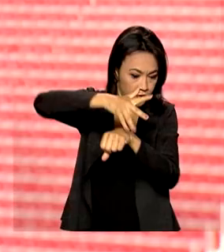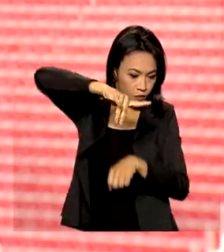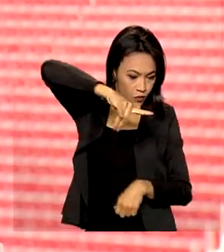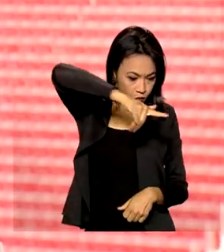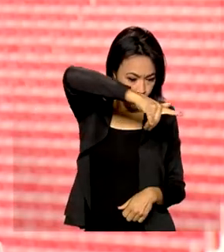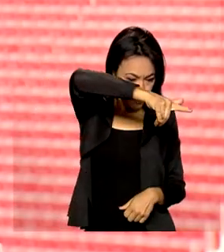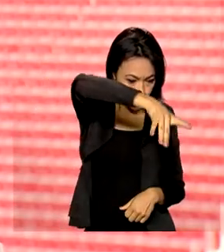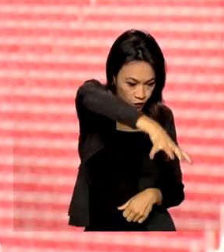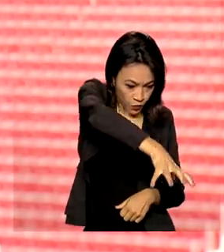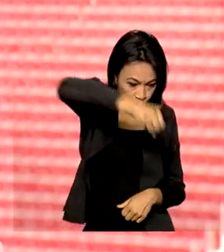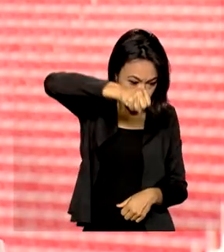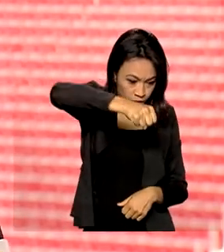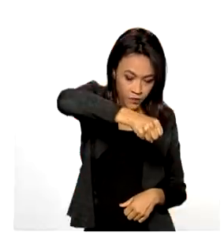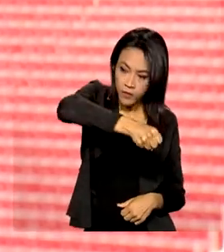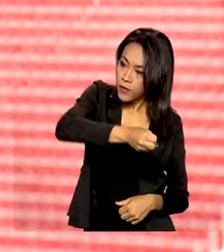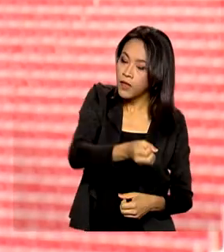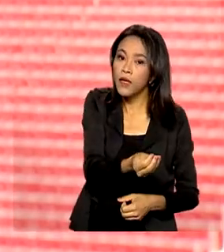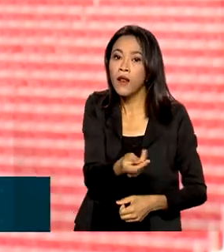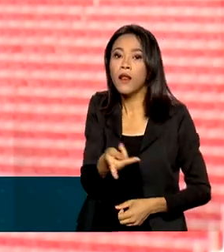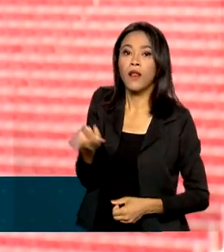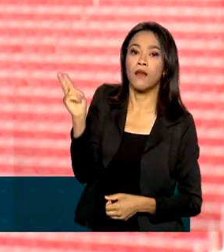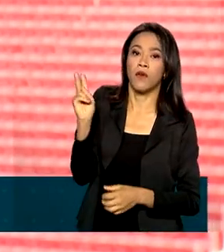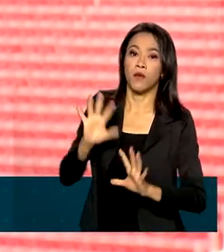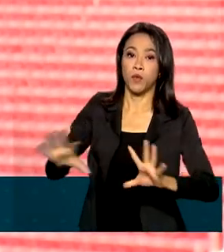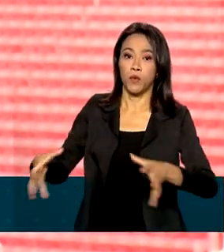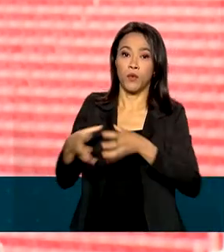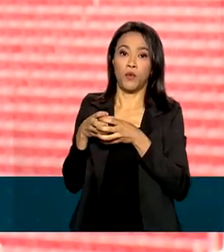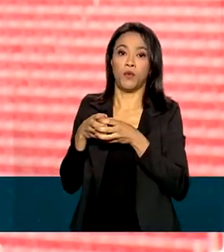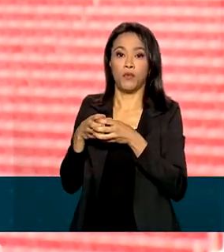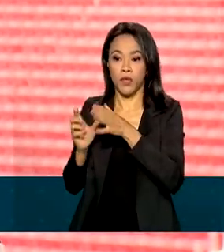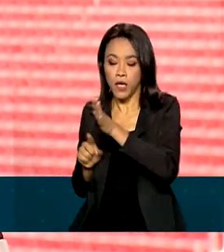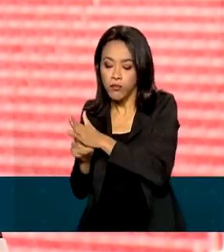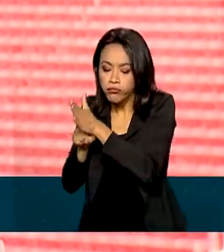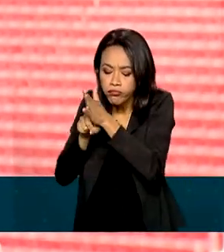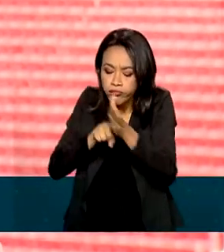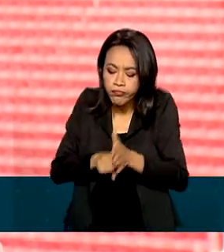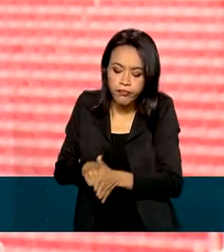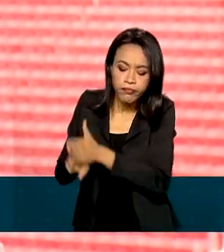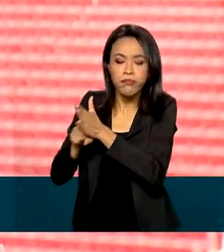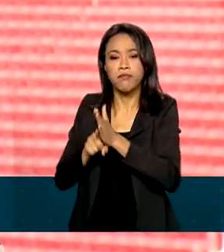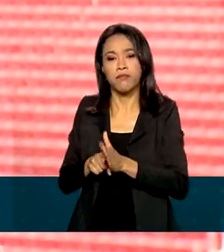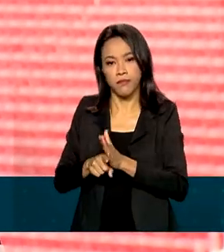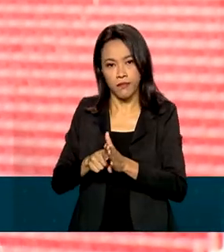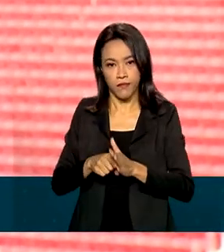e passadas para a equipe que vai realizar o flagrante eu posso dizer que são suficientes para a gente cobrir as principais zonas eleitorais da região